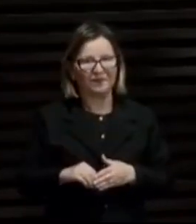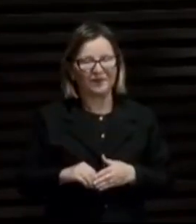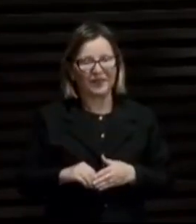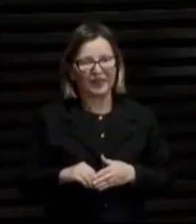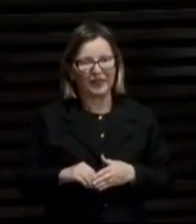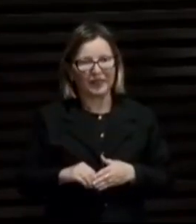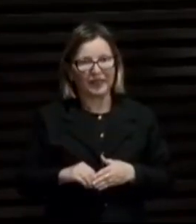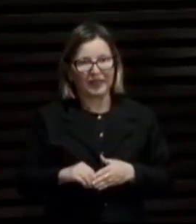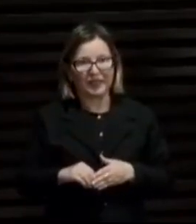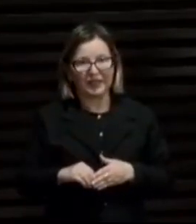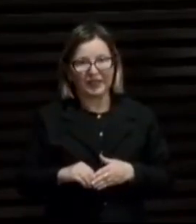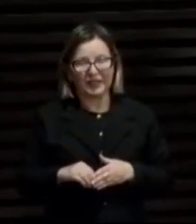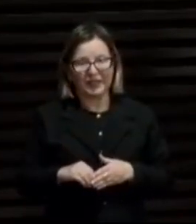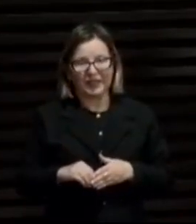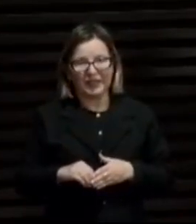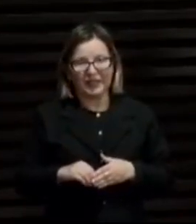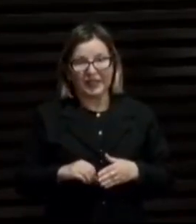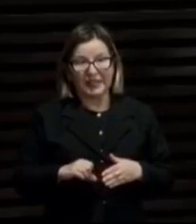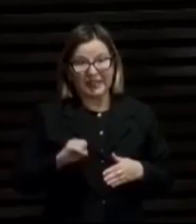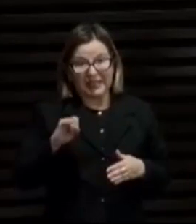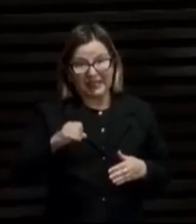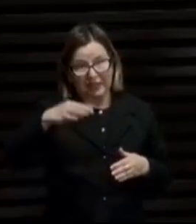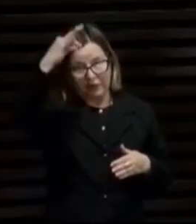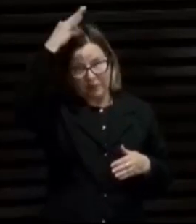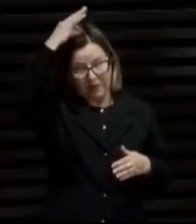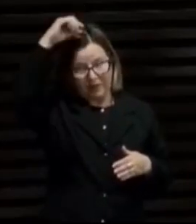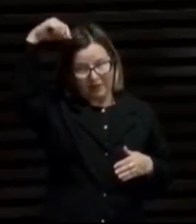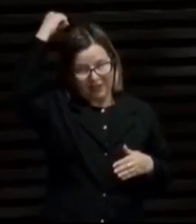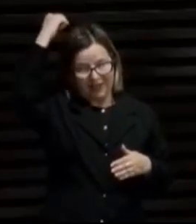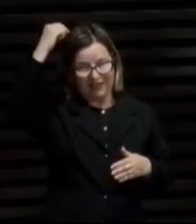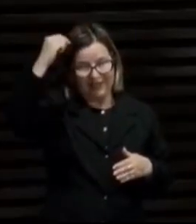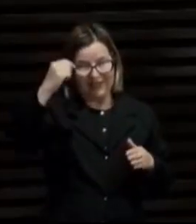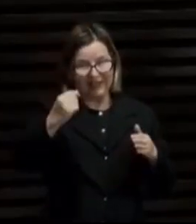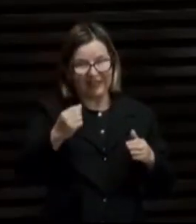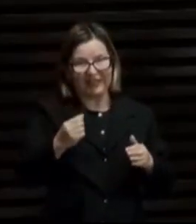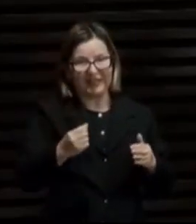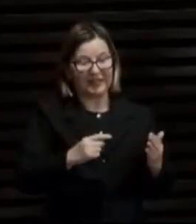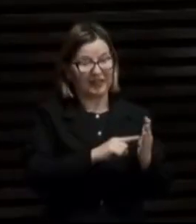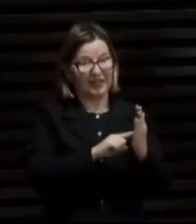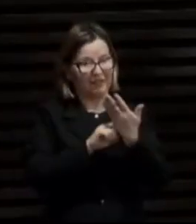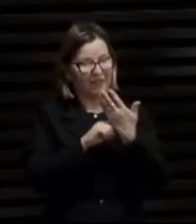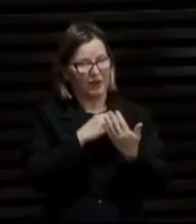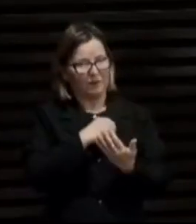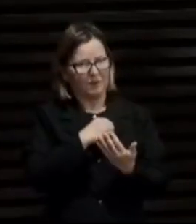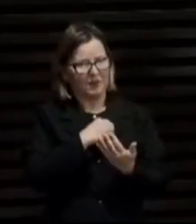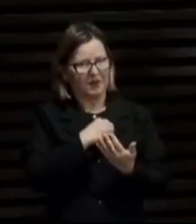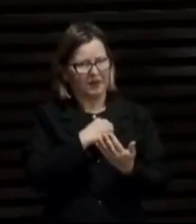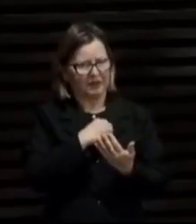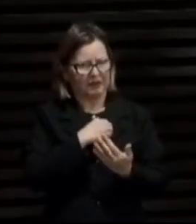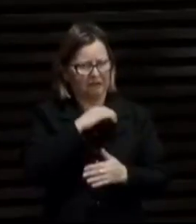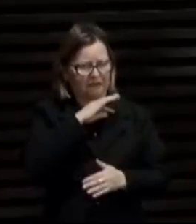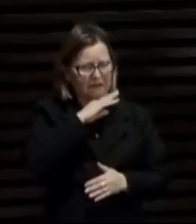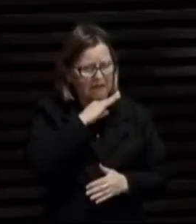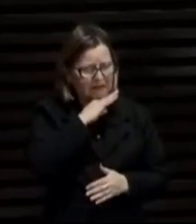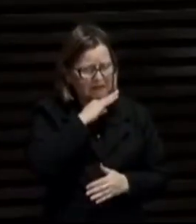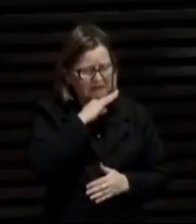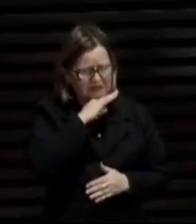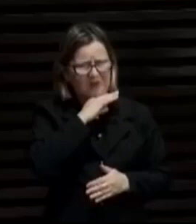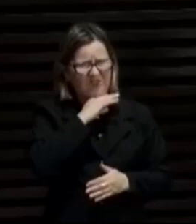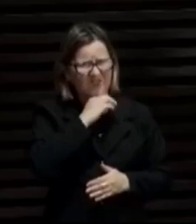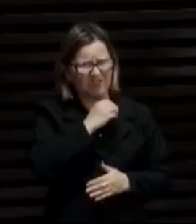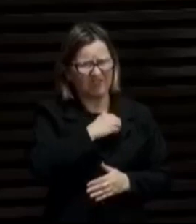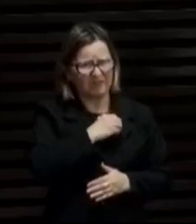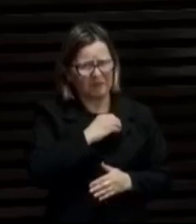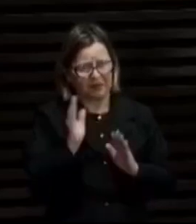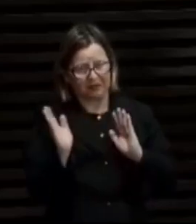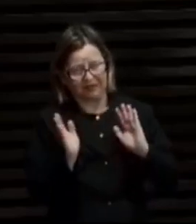do pecado e maior gratidão por tão grande salvação que Cristo realizou ao doar a sua própria vida. Vamos mudar